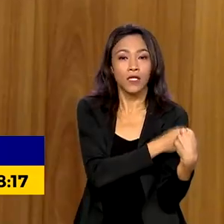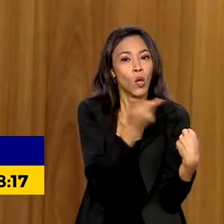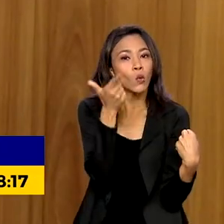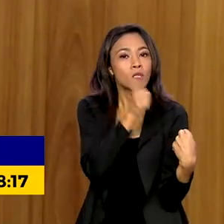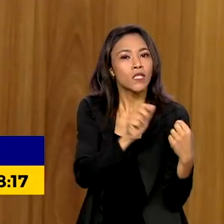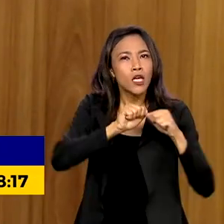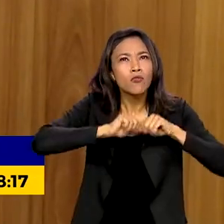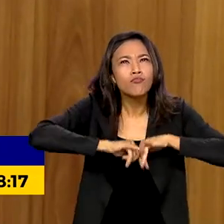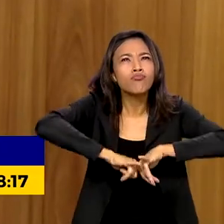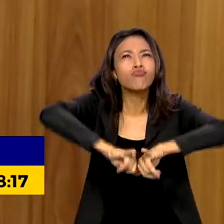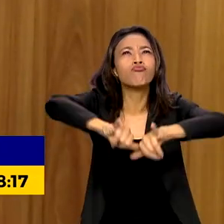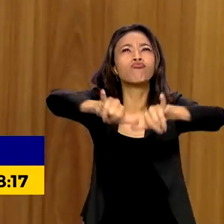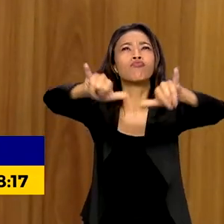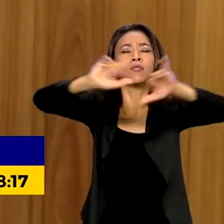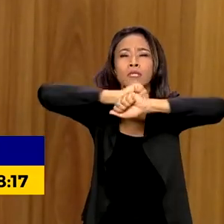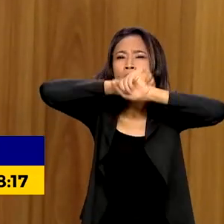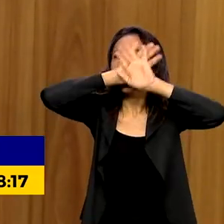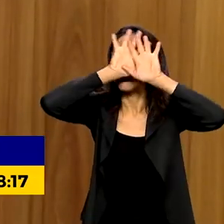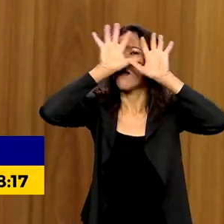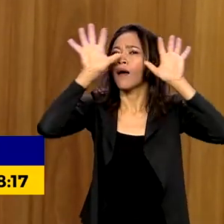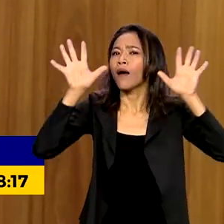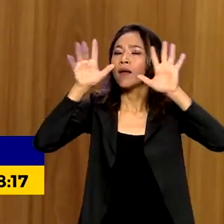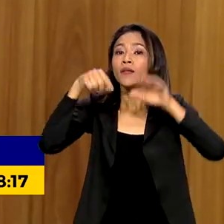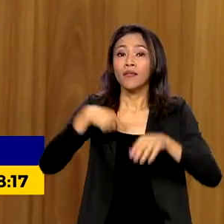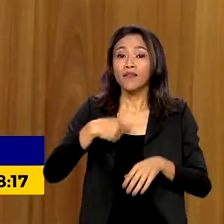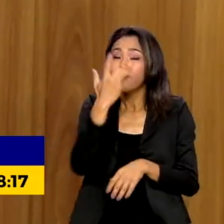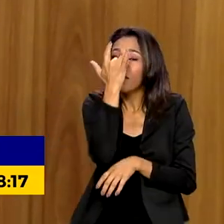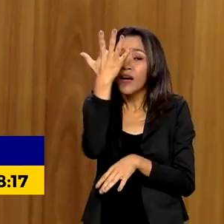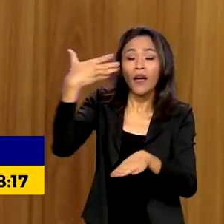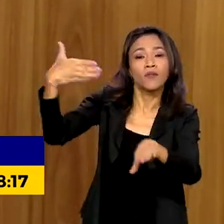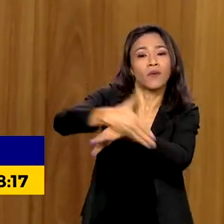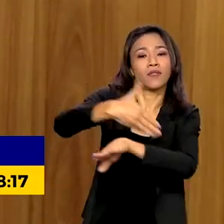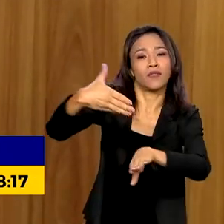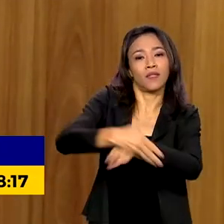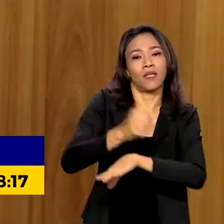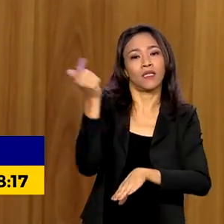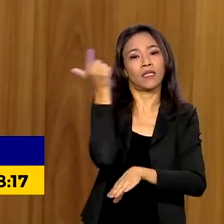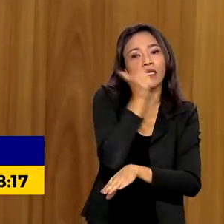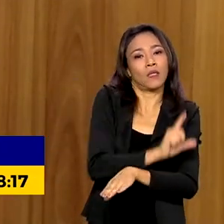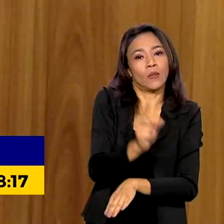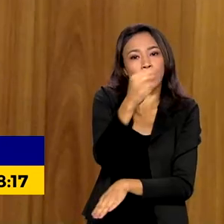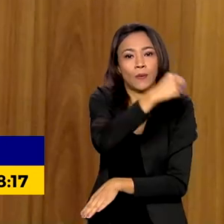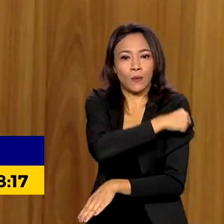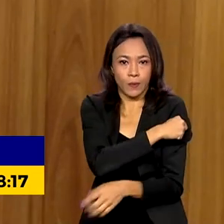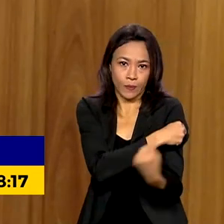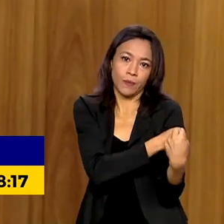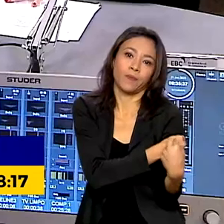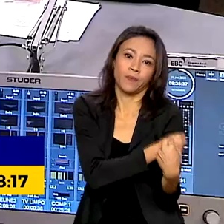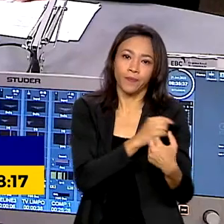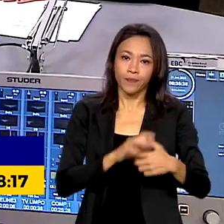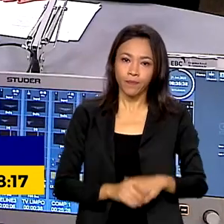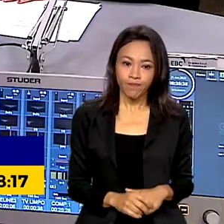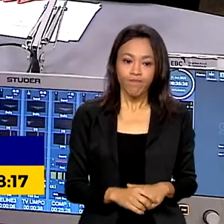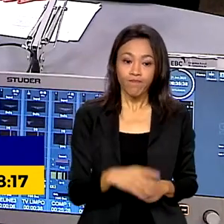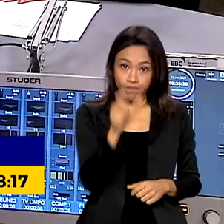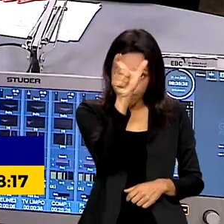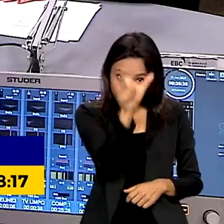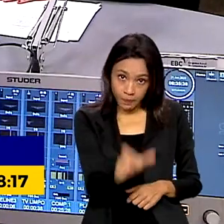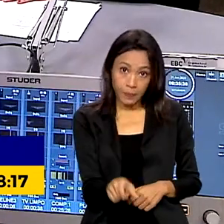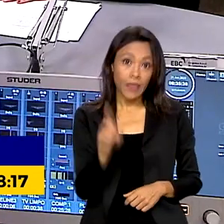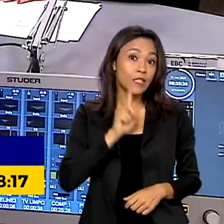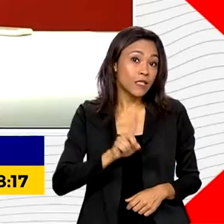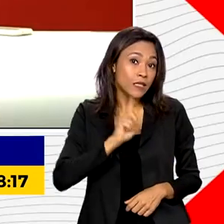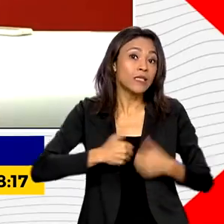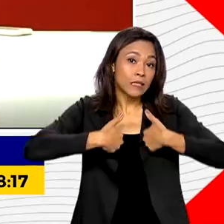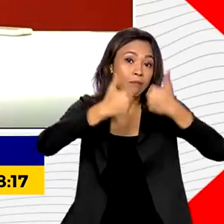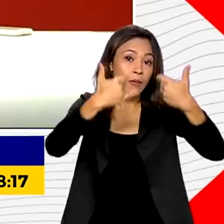o esclarecimento e o acesso, facilitar ao máximo o acesso da população à vacina. Nízia Trindade